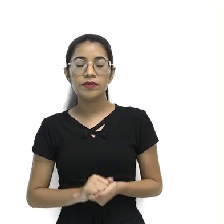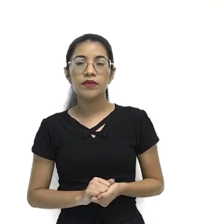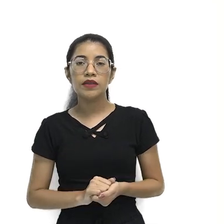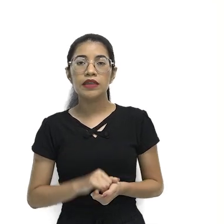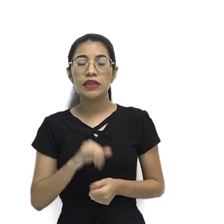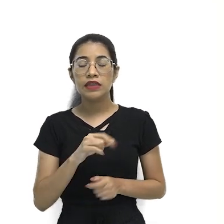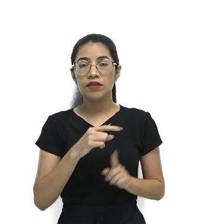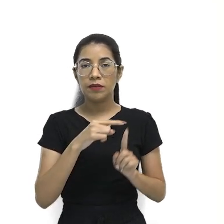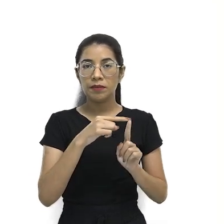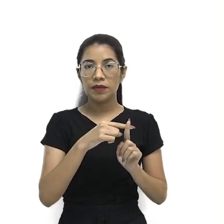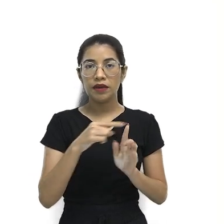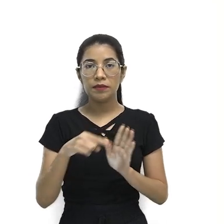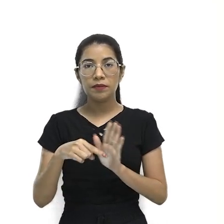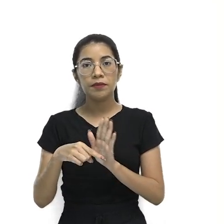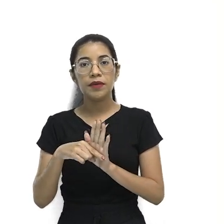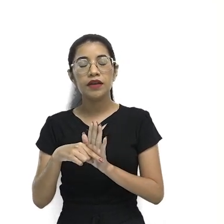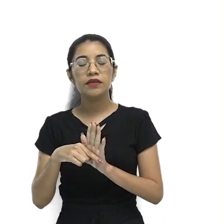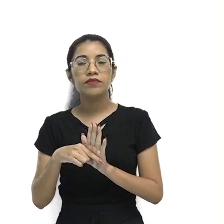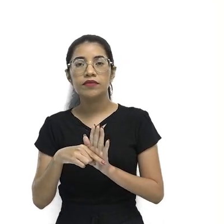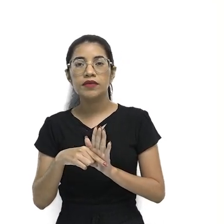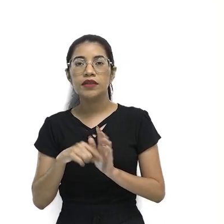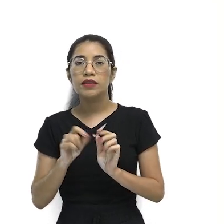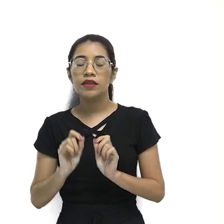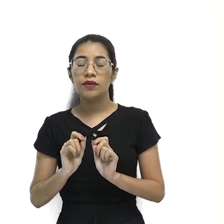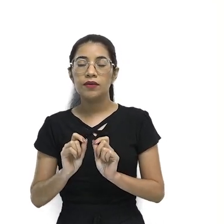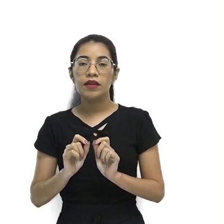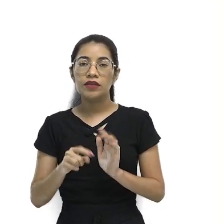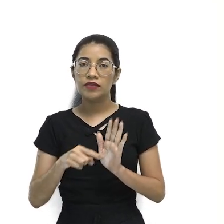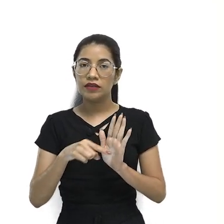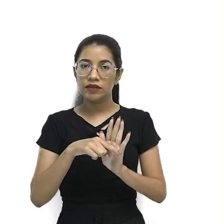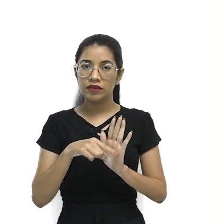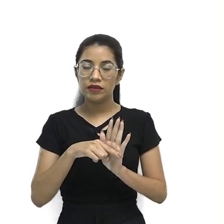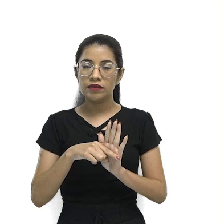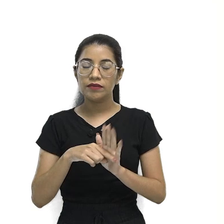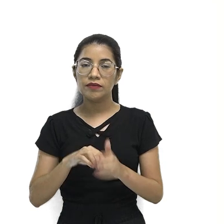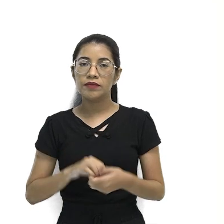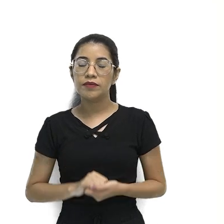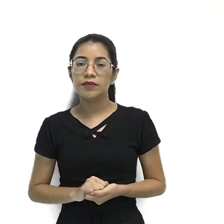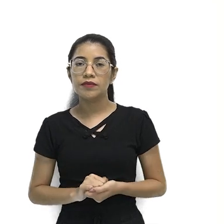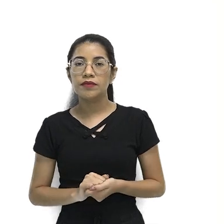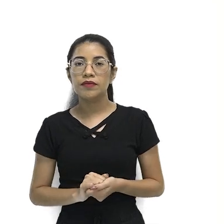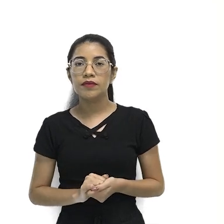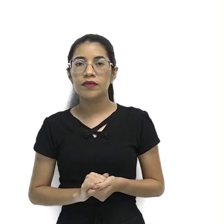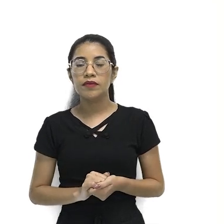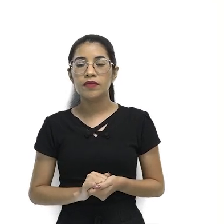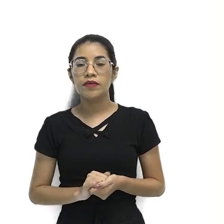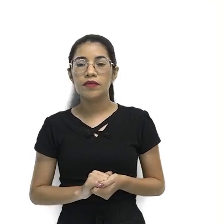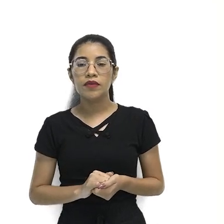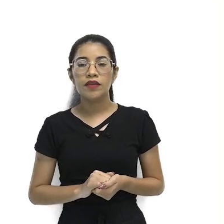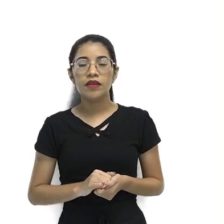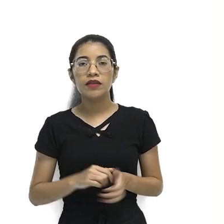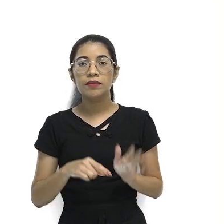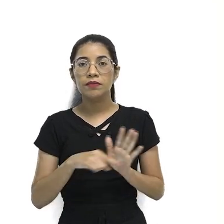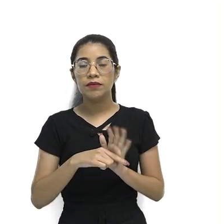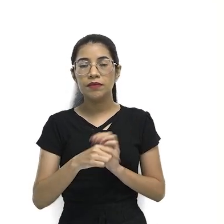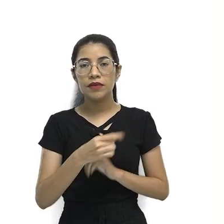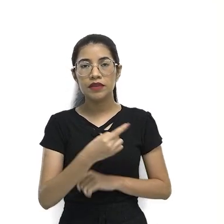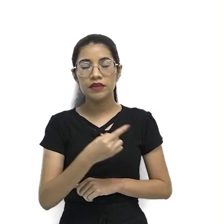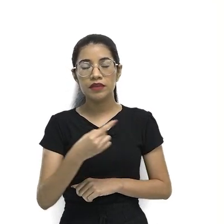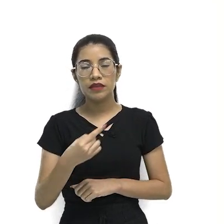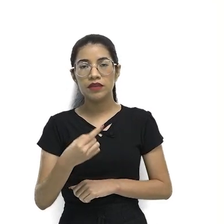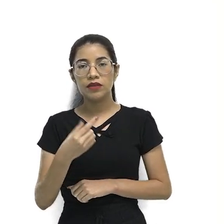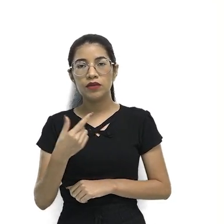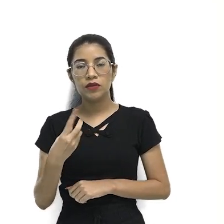Sinais diferentes, a gente subtrai, então a diferença aqui vai ser de R$112, tá?